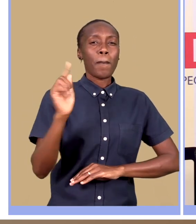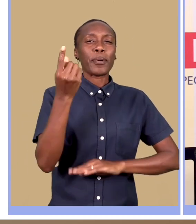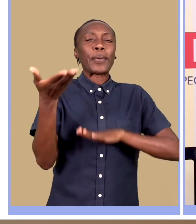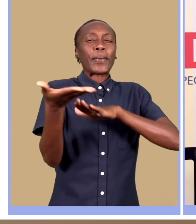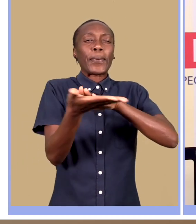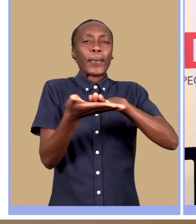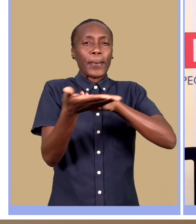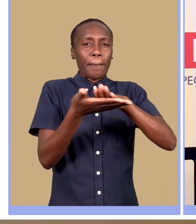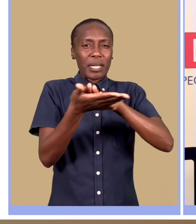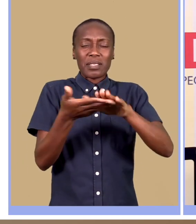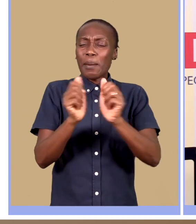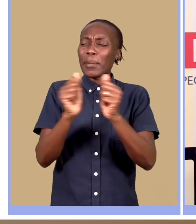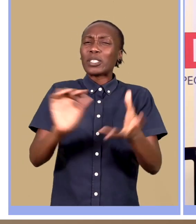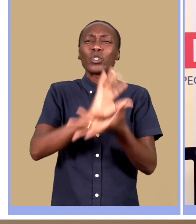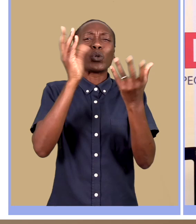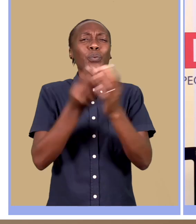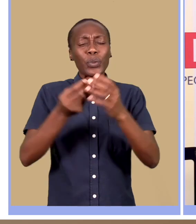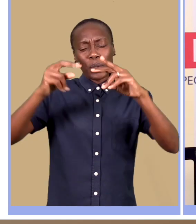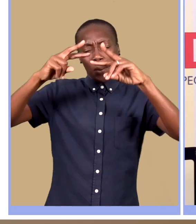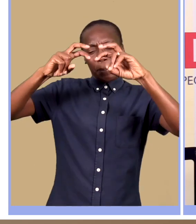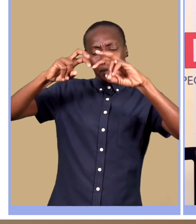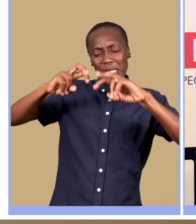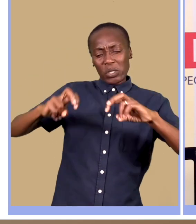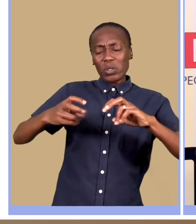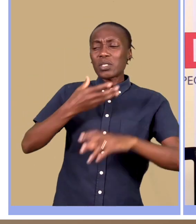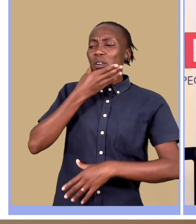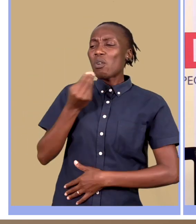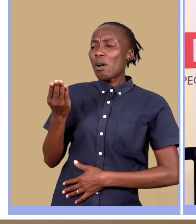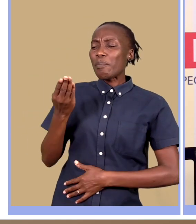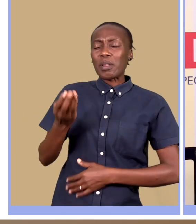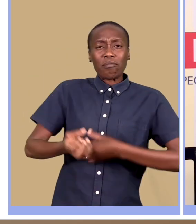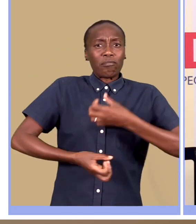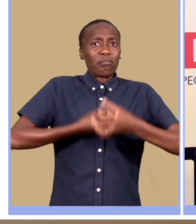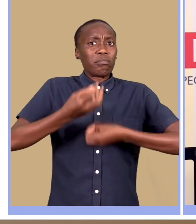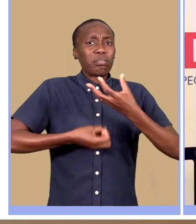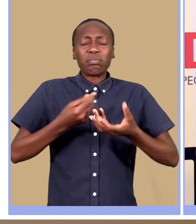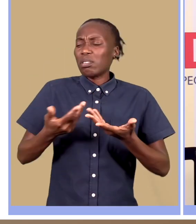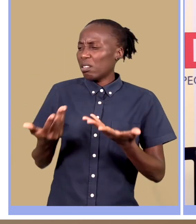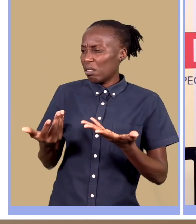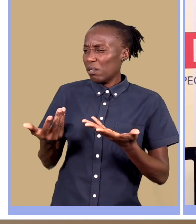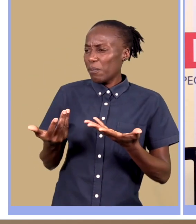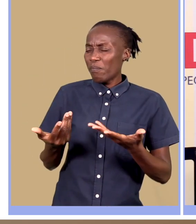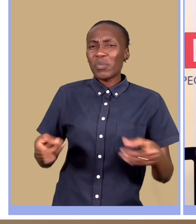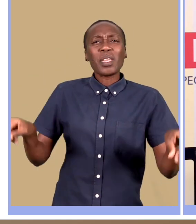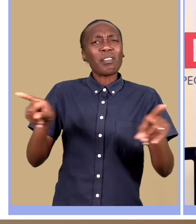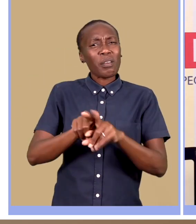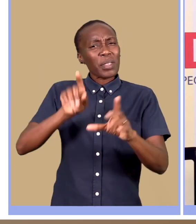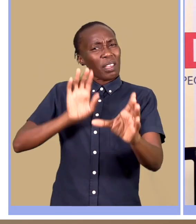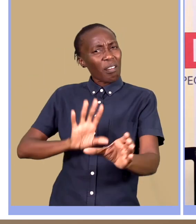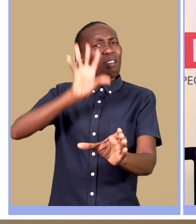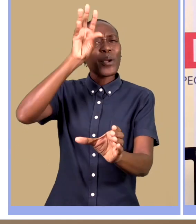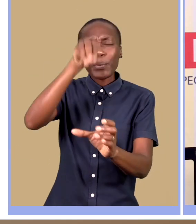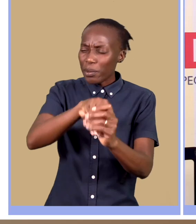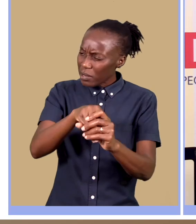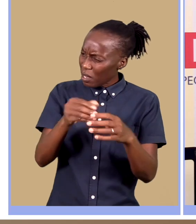Moçambique, mas esses estudos todos que o Dr. Luca mencionou tem a ver também com a inclusão,